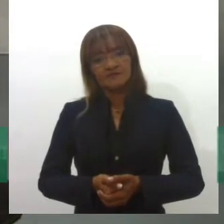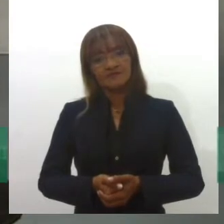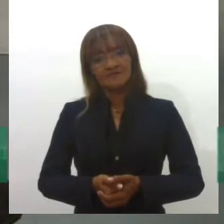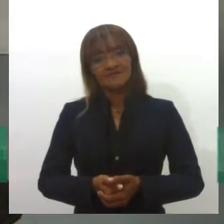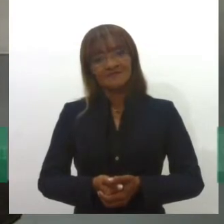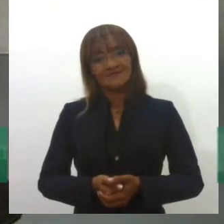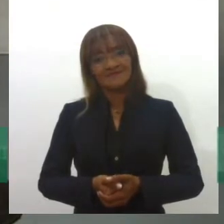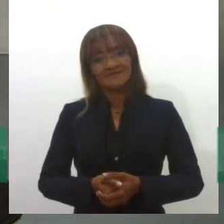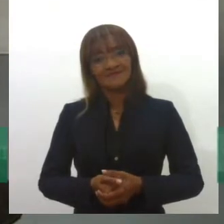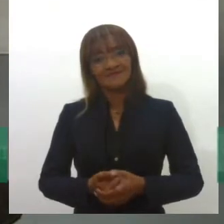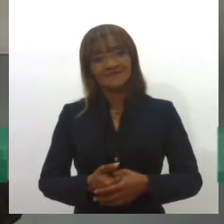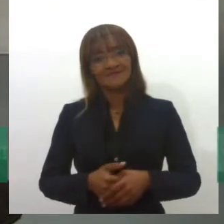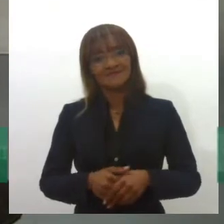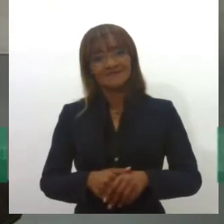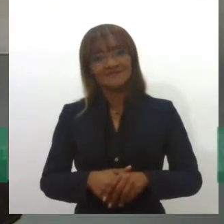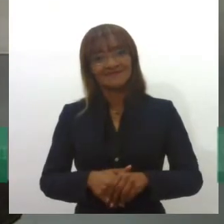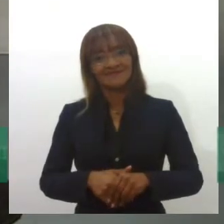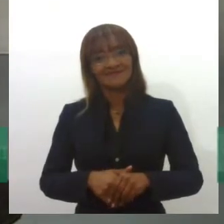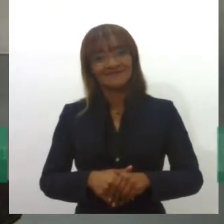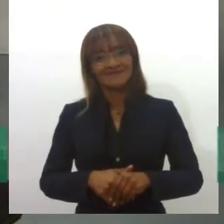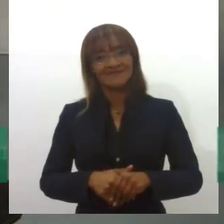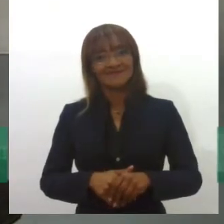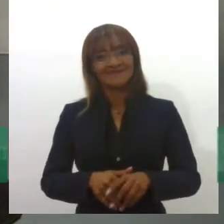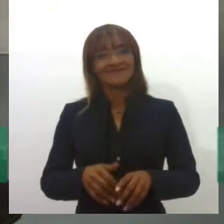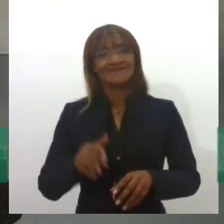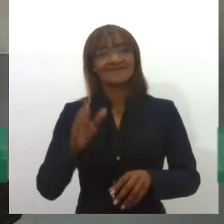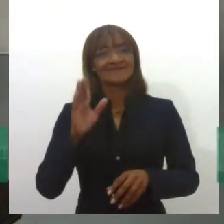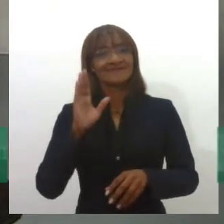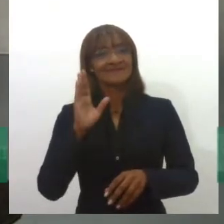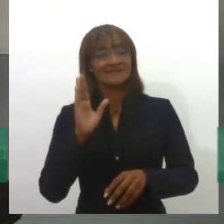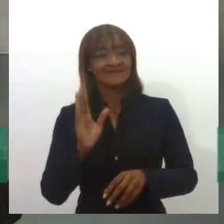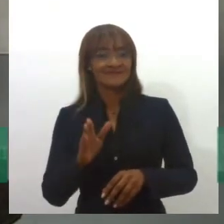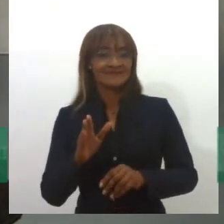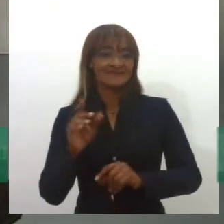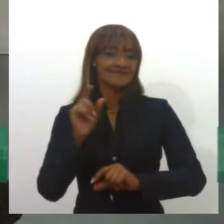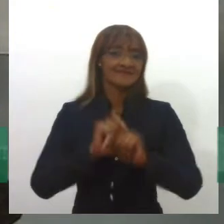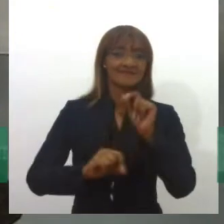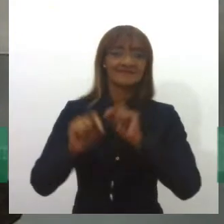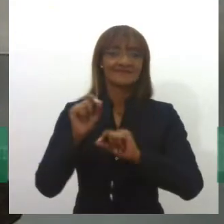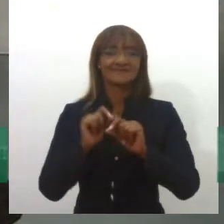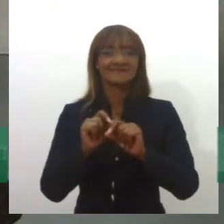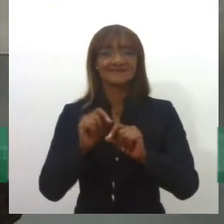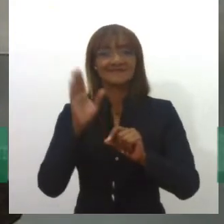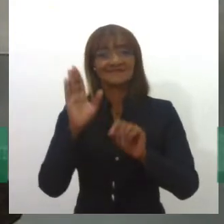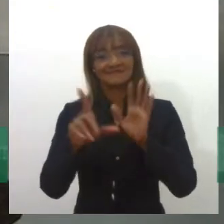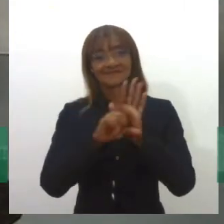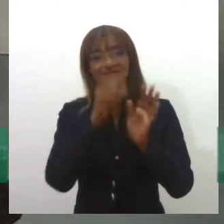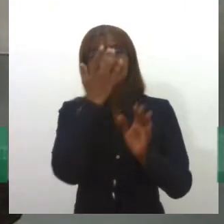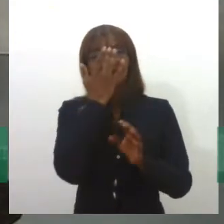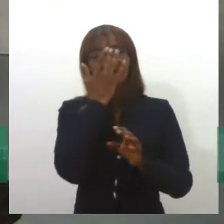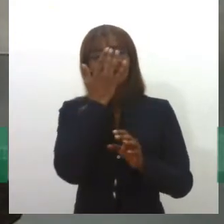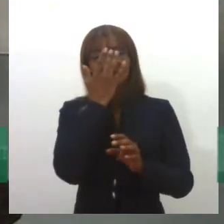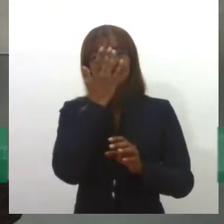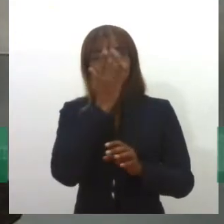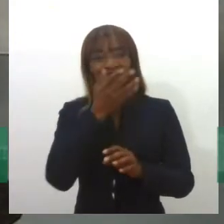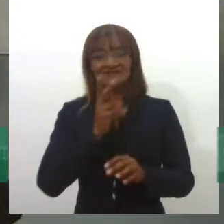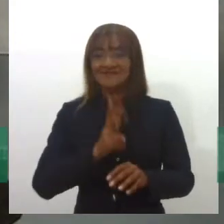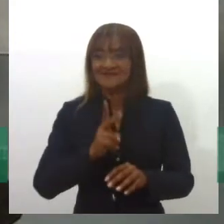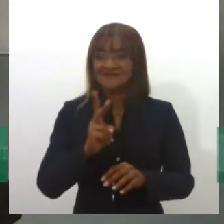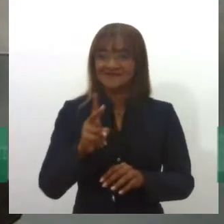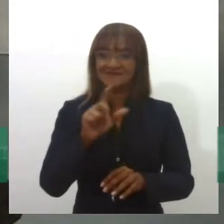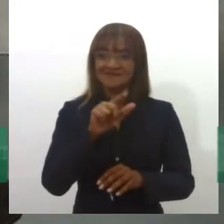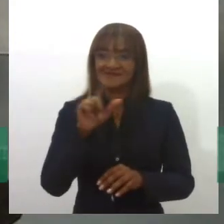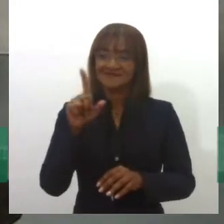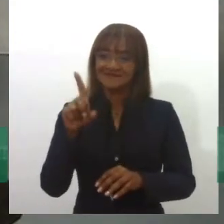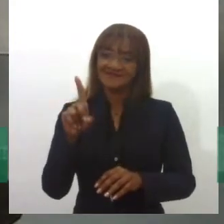Exatamente, né? Então, está se acrescentando, né, a LDB a possibilidade de se ter isso no